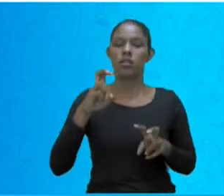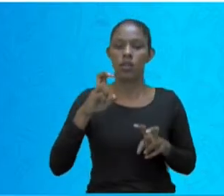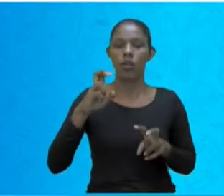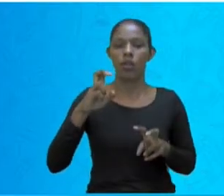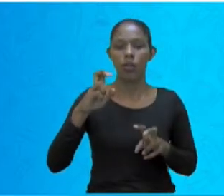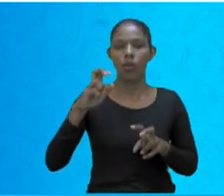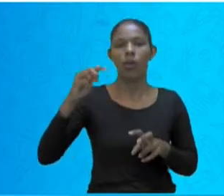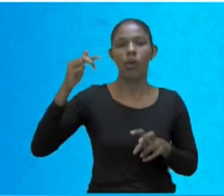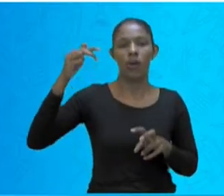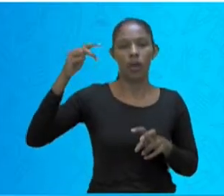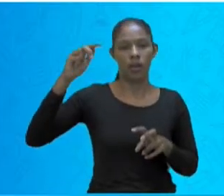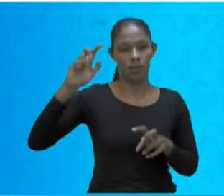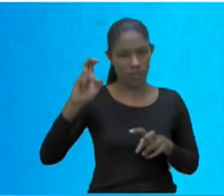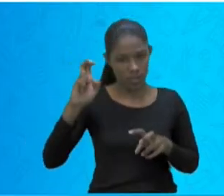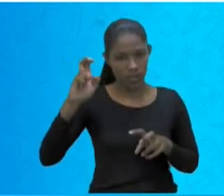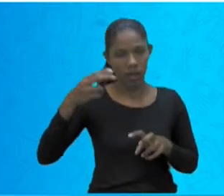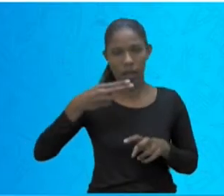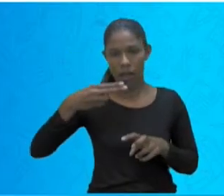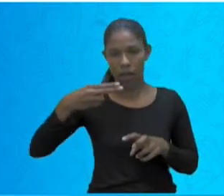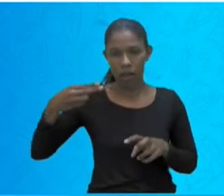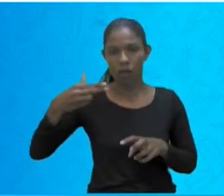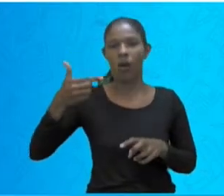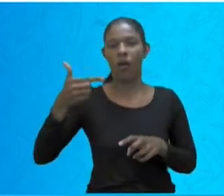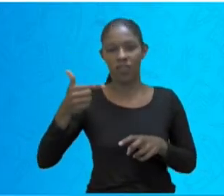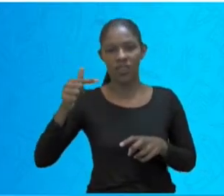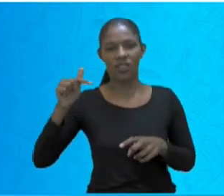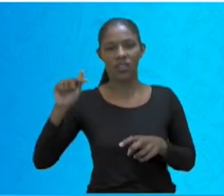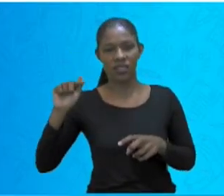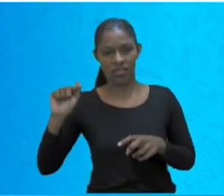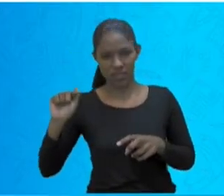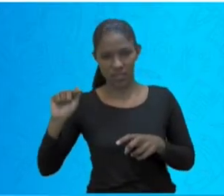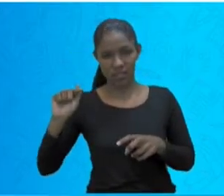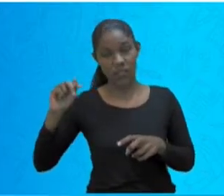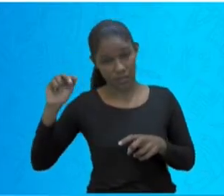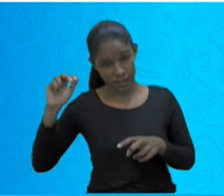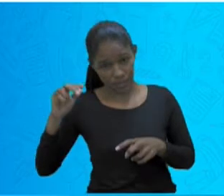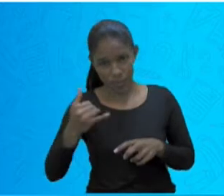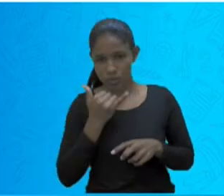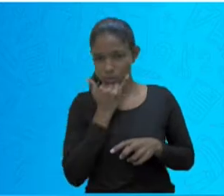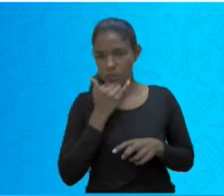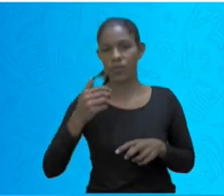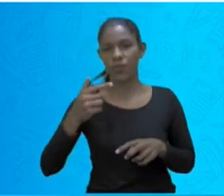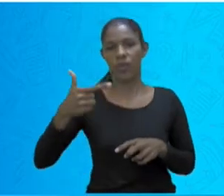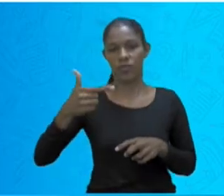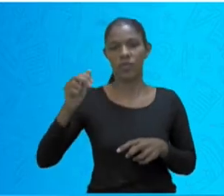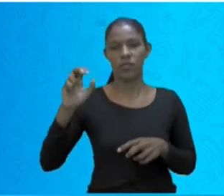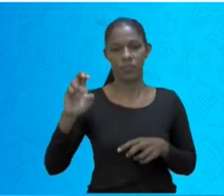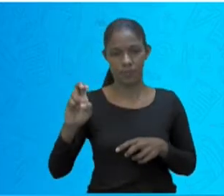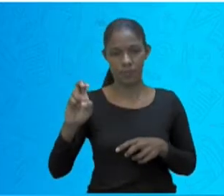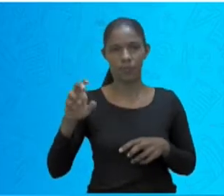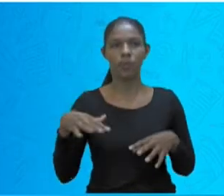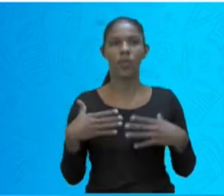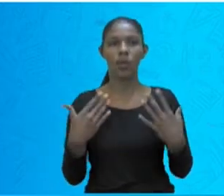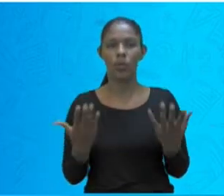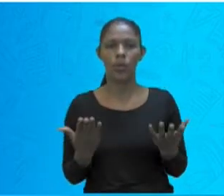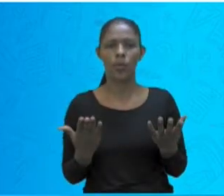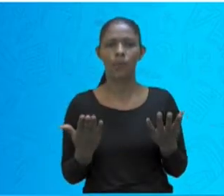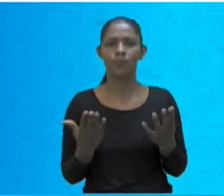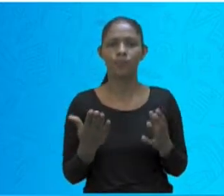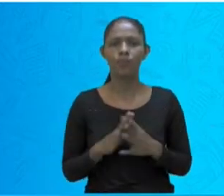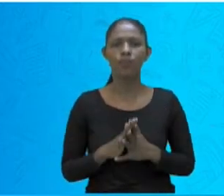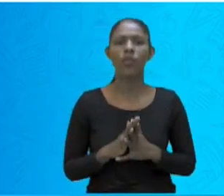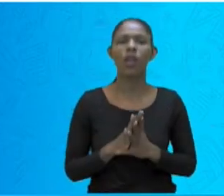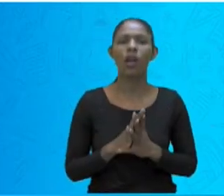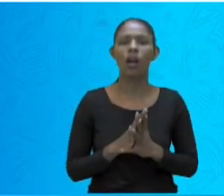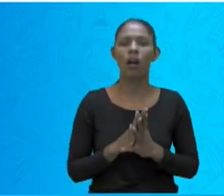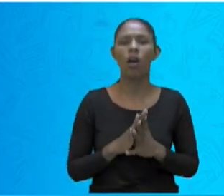Verificando se um número é quadrado perfeito. Como saber se determinado número é ou não quadrado perfeito? Terá